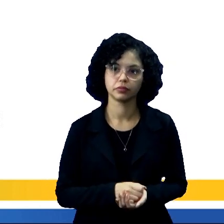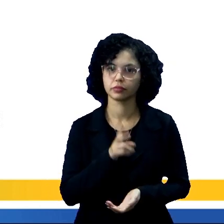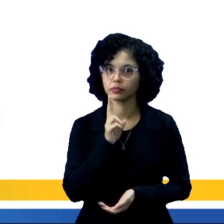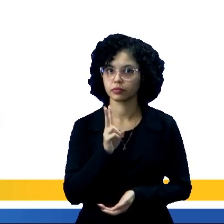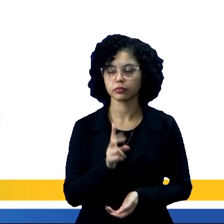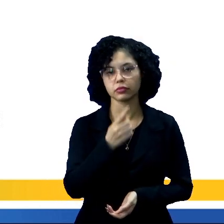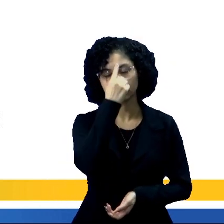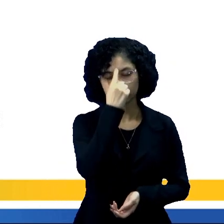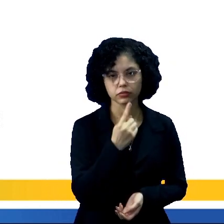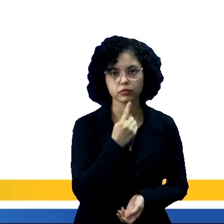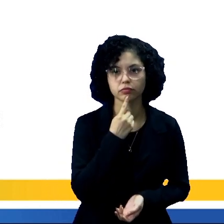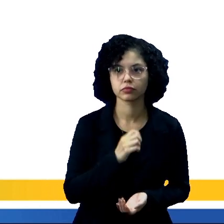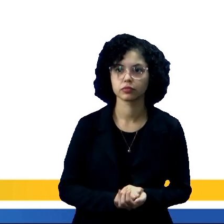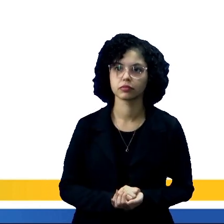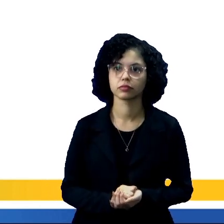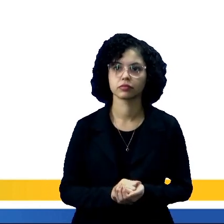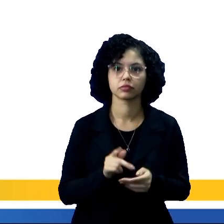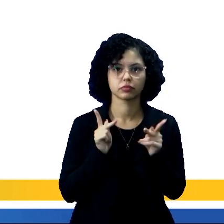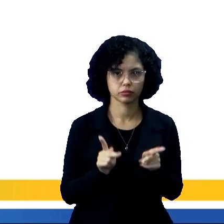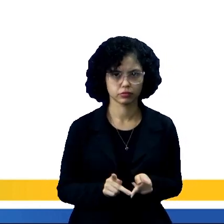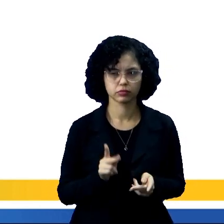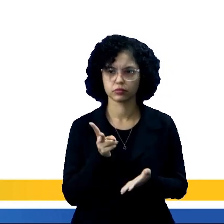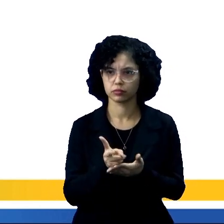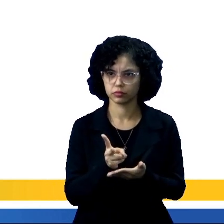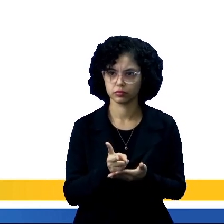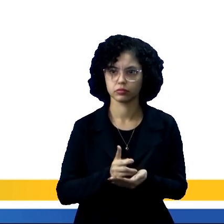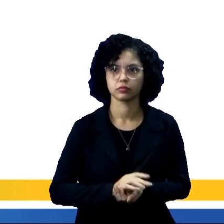mesmo desenho, da mesma posição.